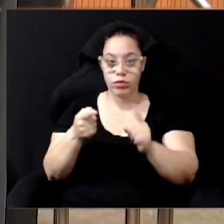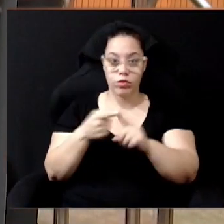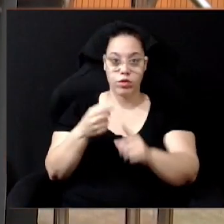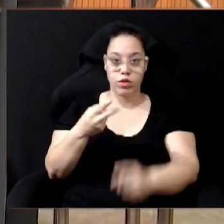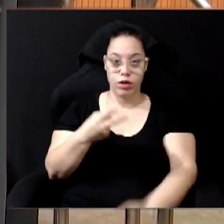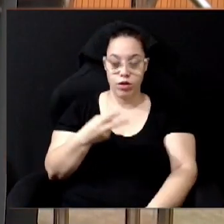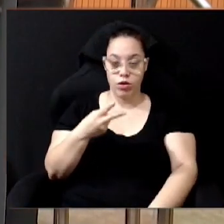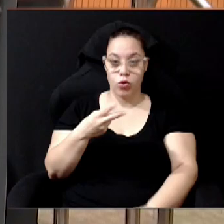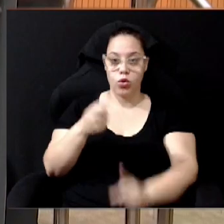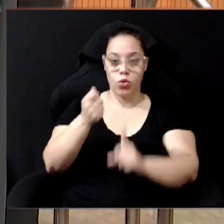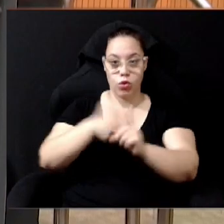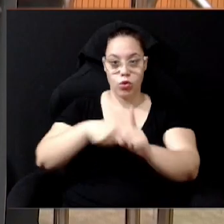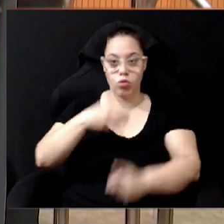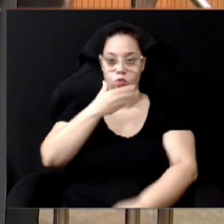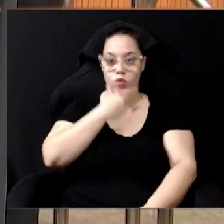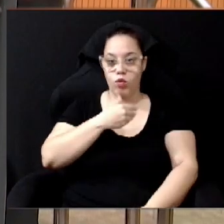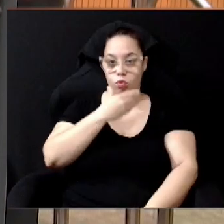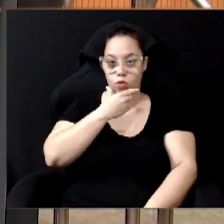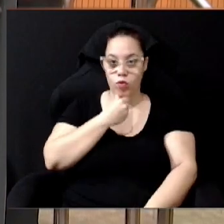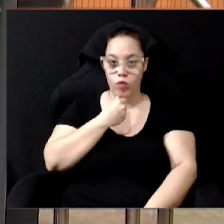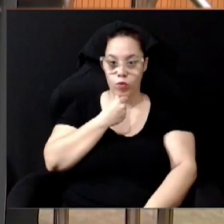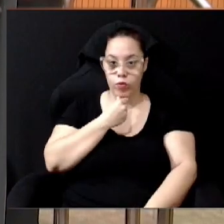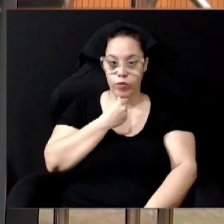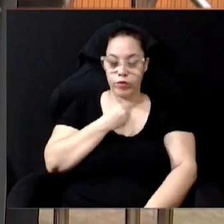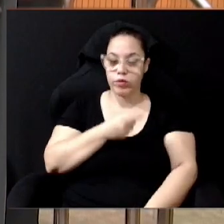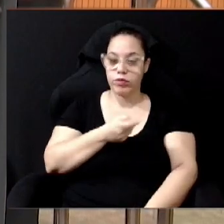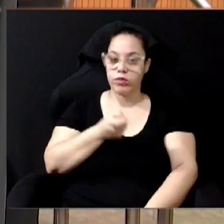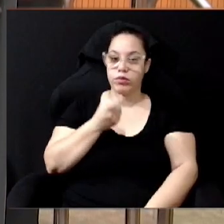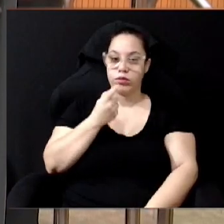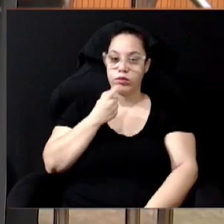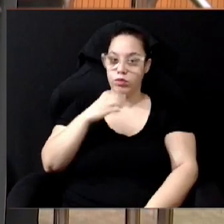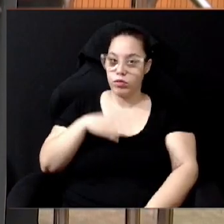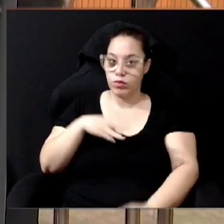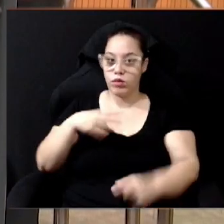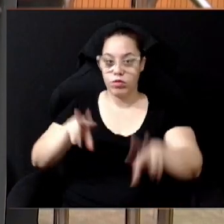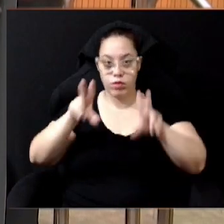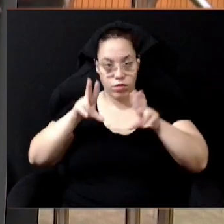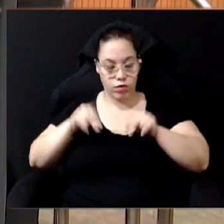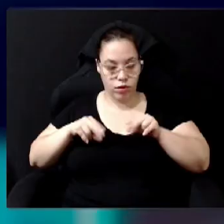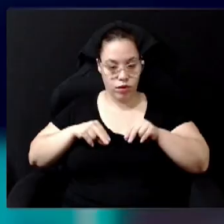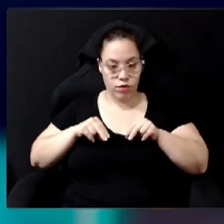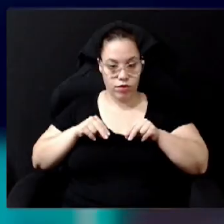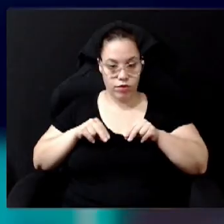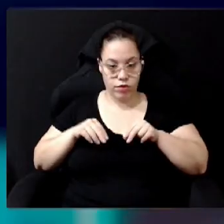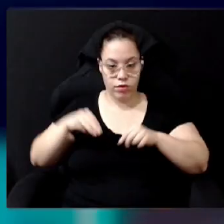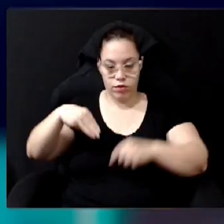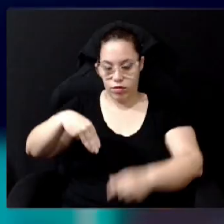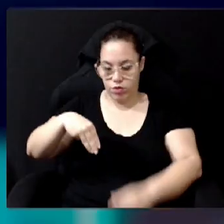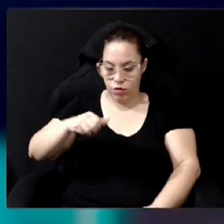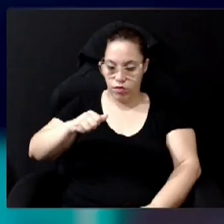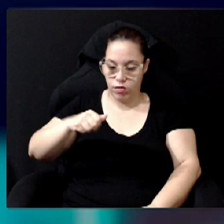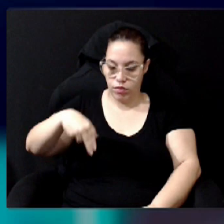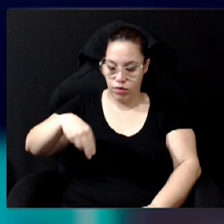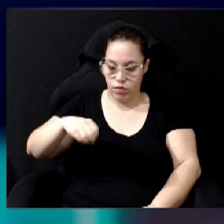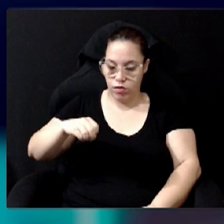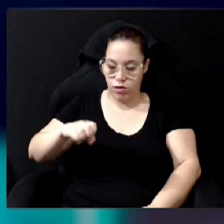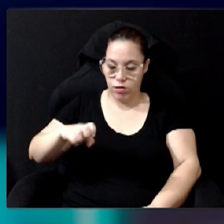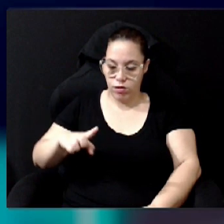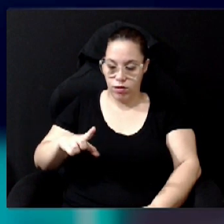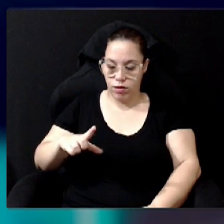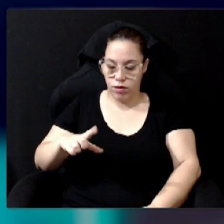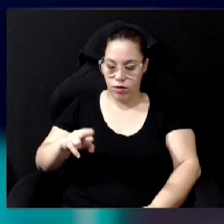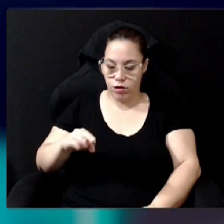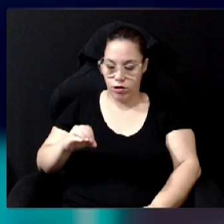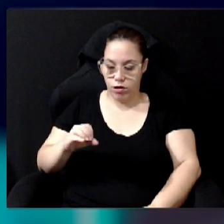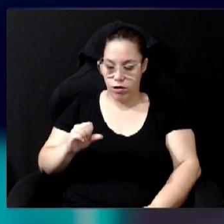dezembro. Personalidades do samba campineiro também receberam o diploma Noel Rosa. A honraria é concedida a